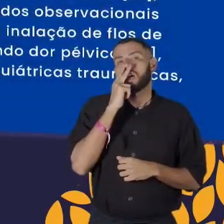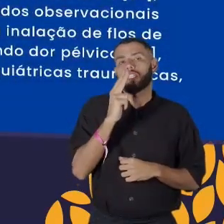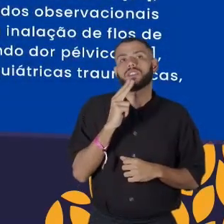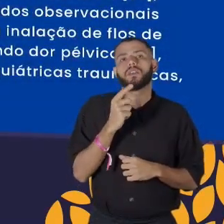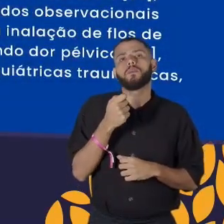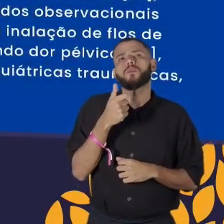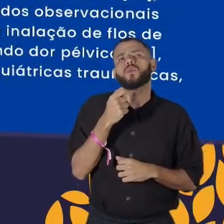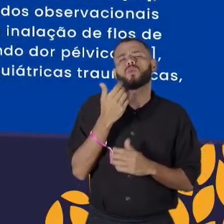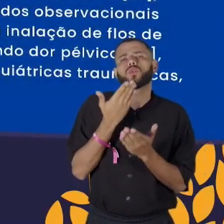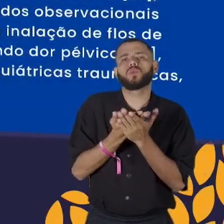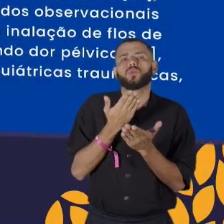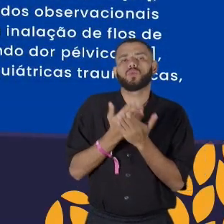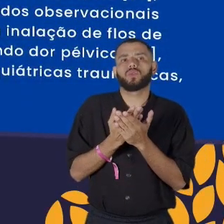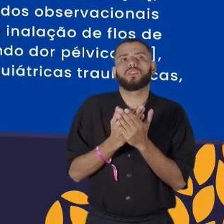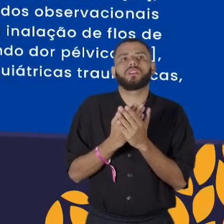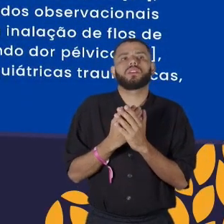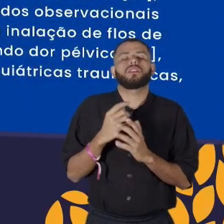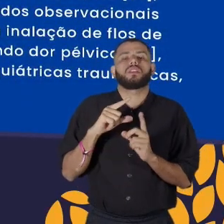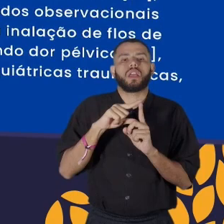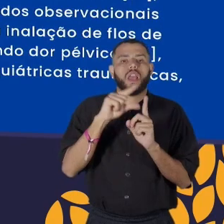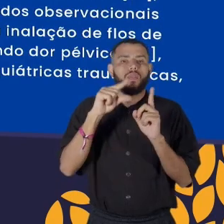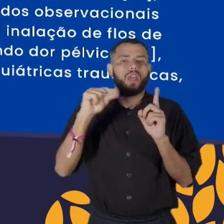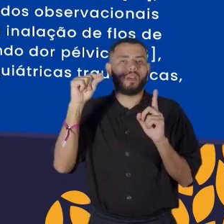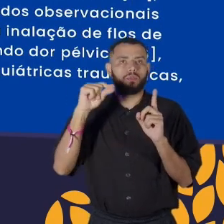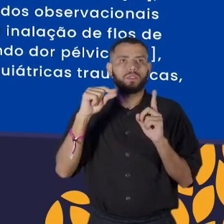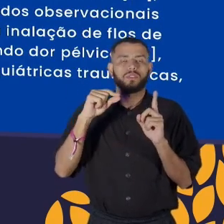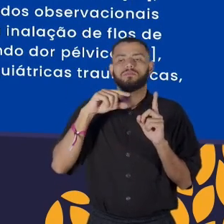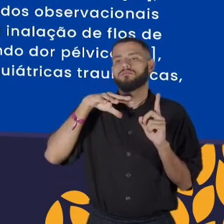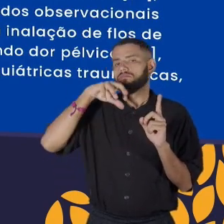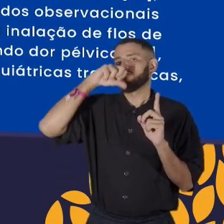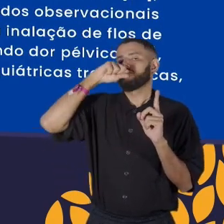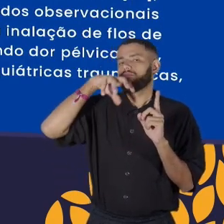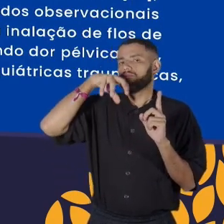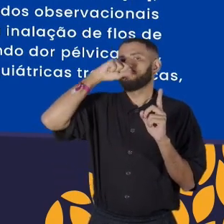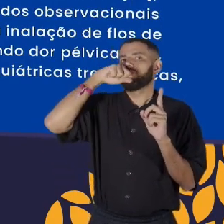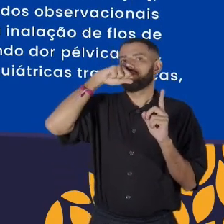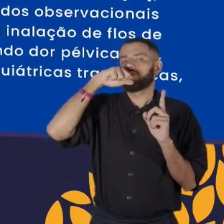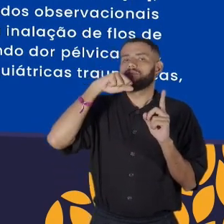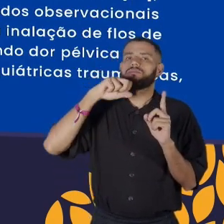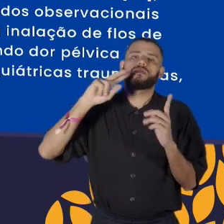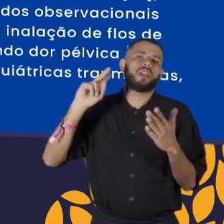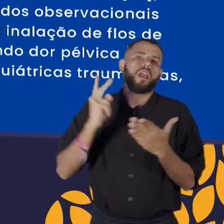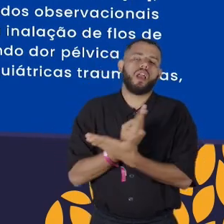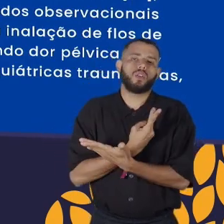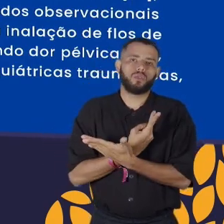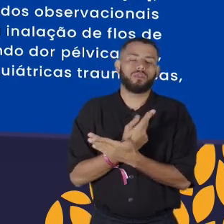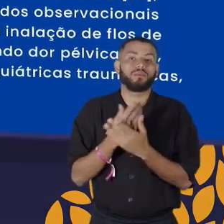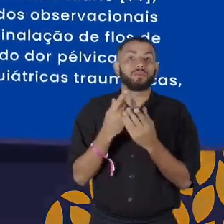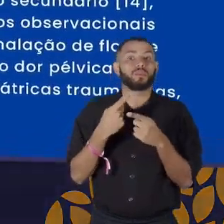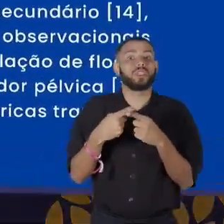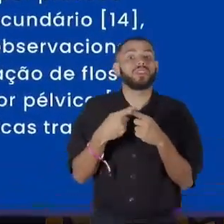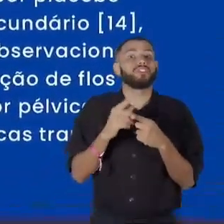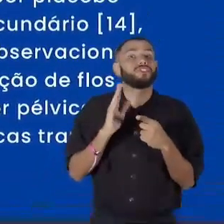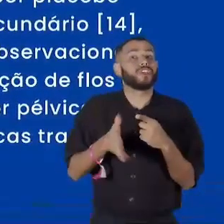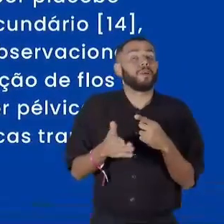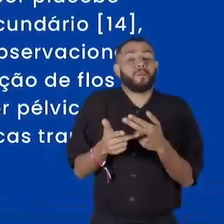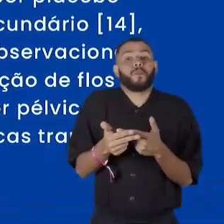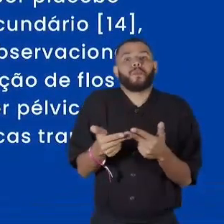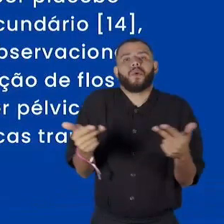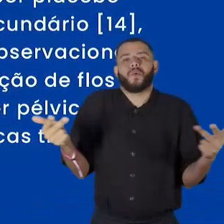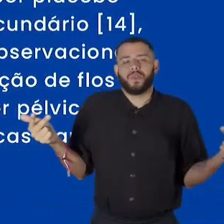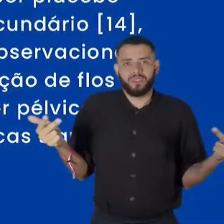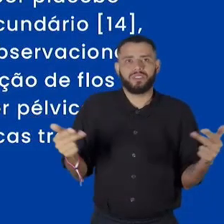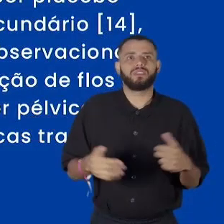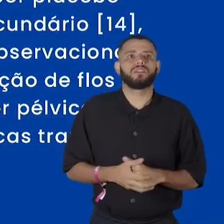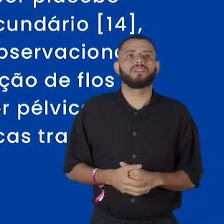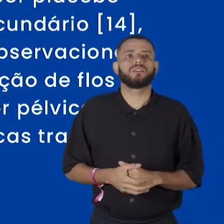via pulmonar, flores de cannabis via pulmonar, está errado, porque já tem muita coisa. Vamos lá.